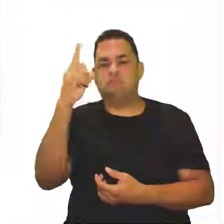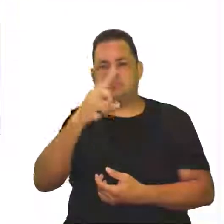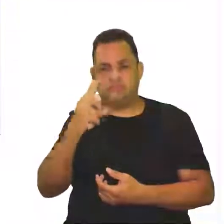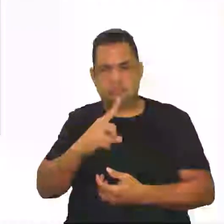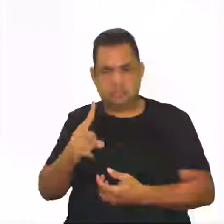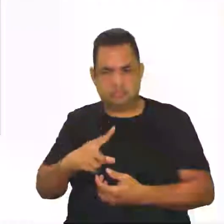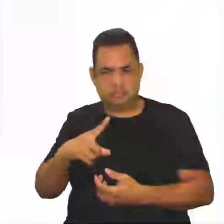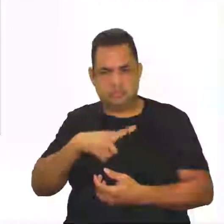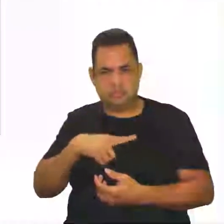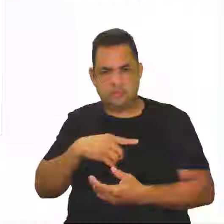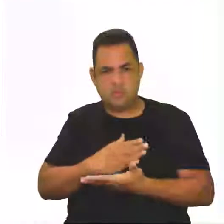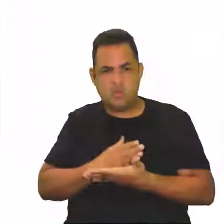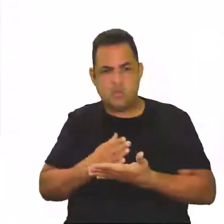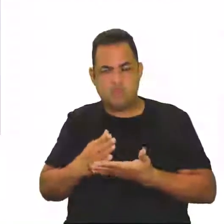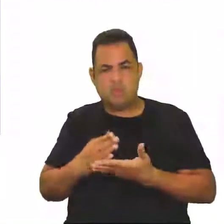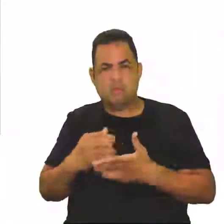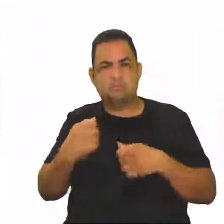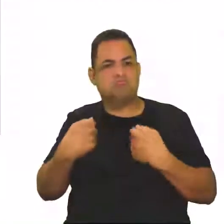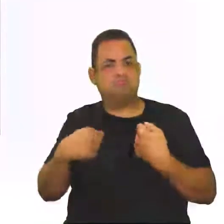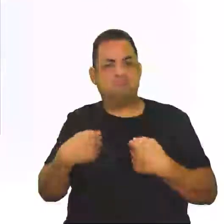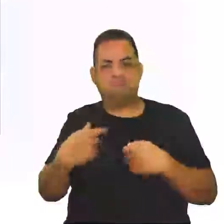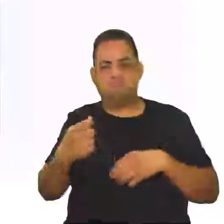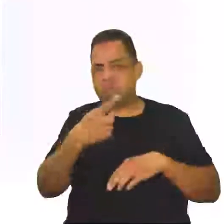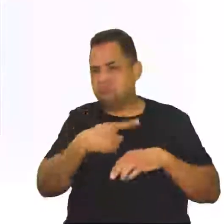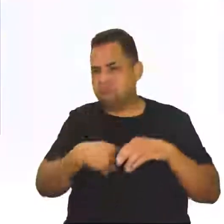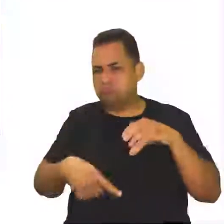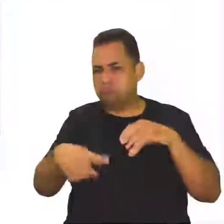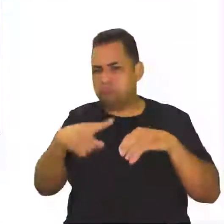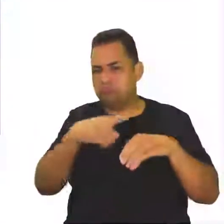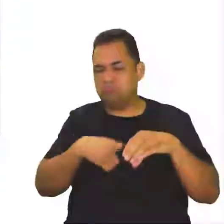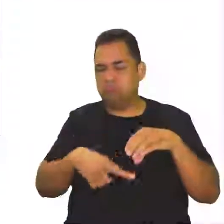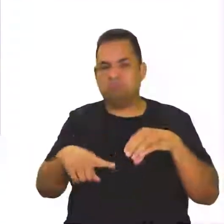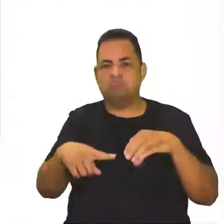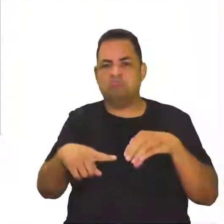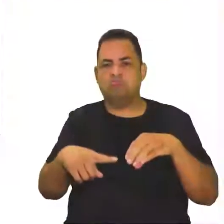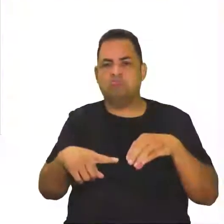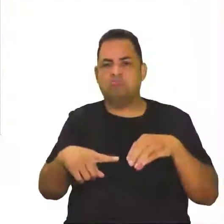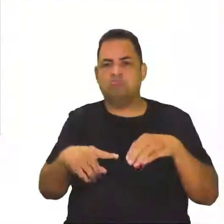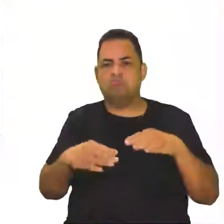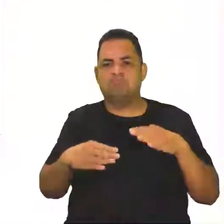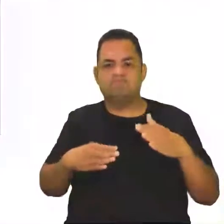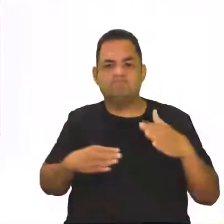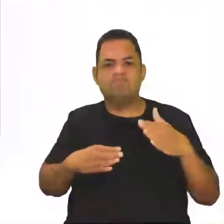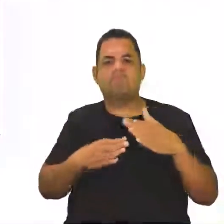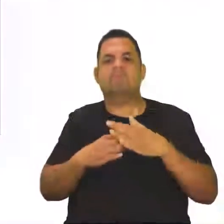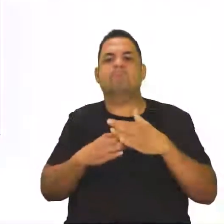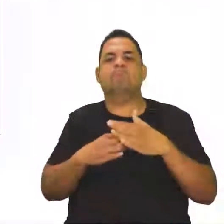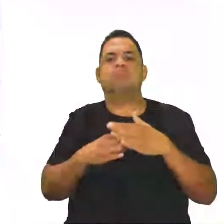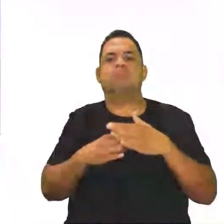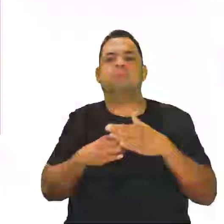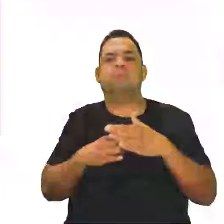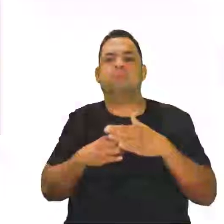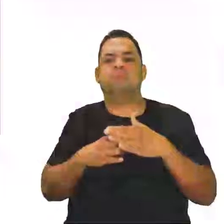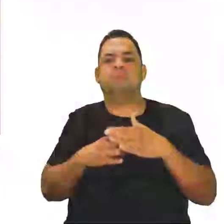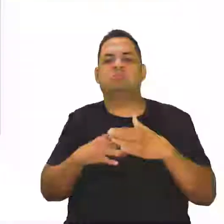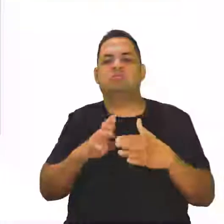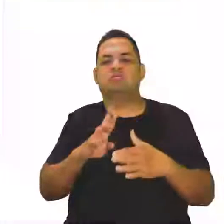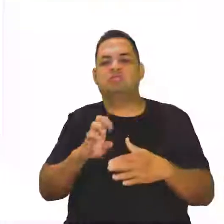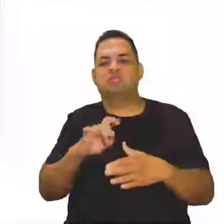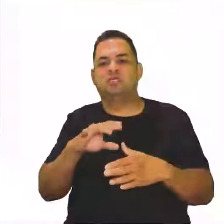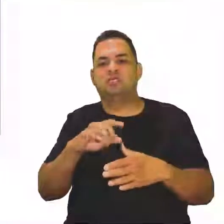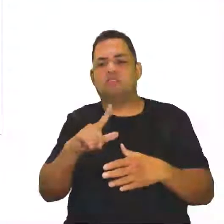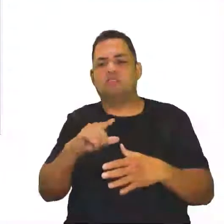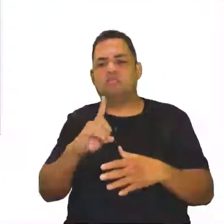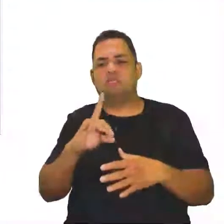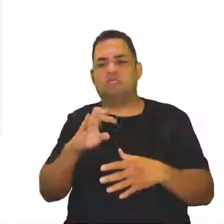tenha início, não há necessidade que o campo elétrico atinja a rigidez dielétrica